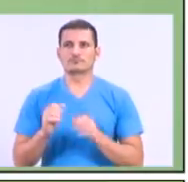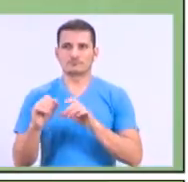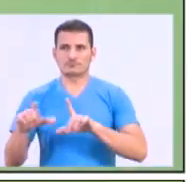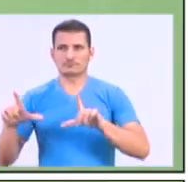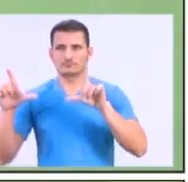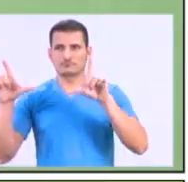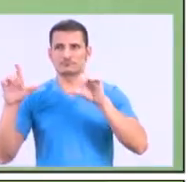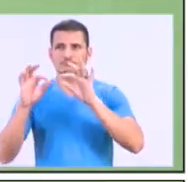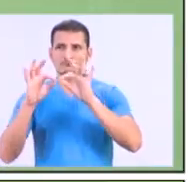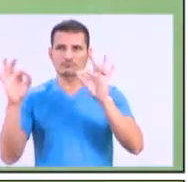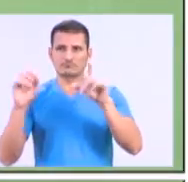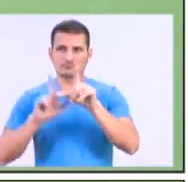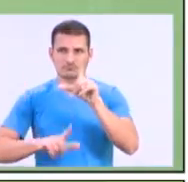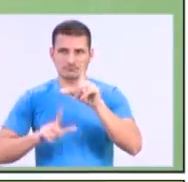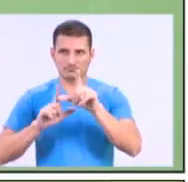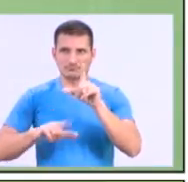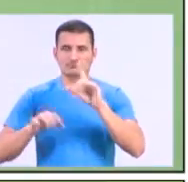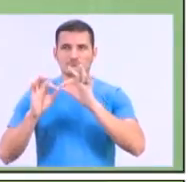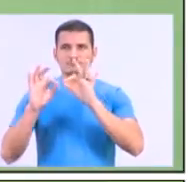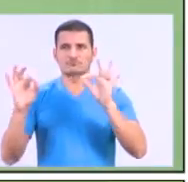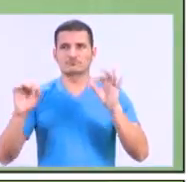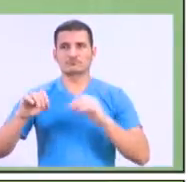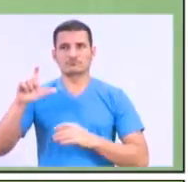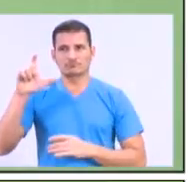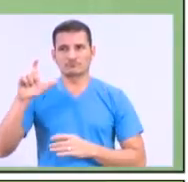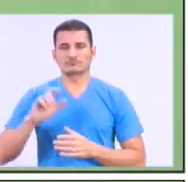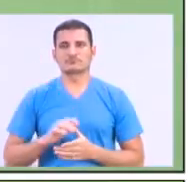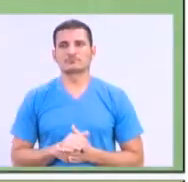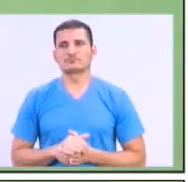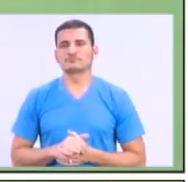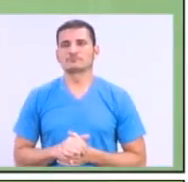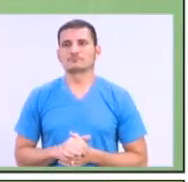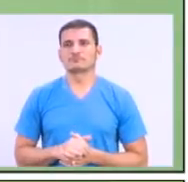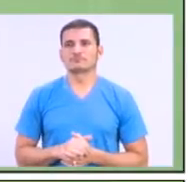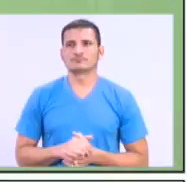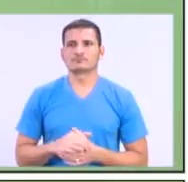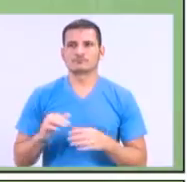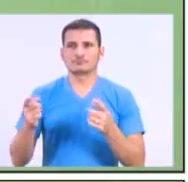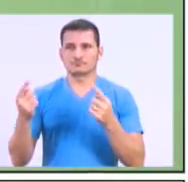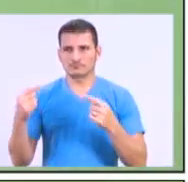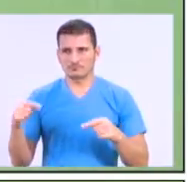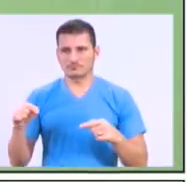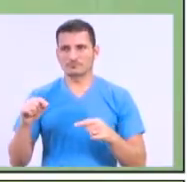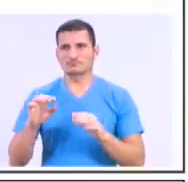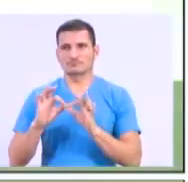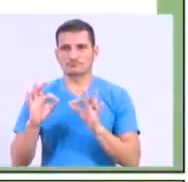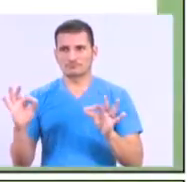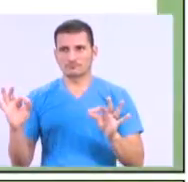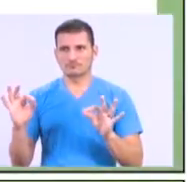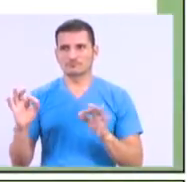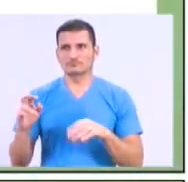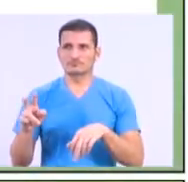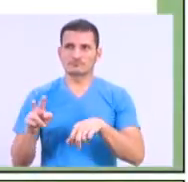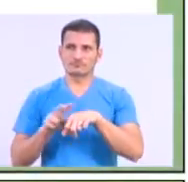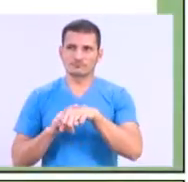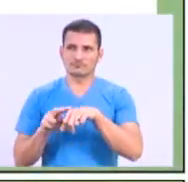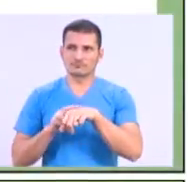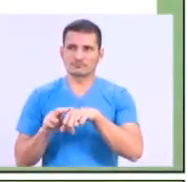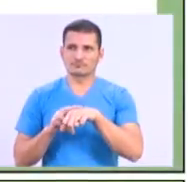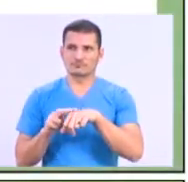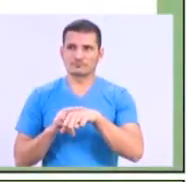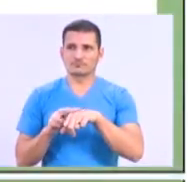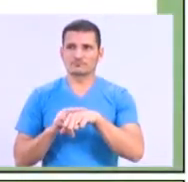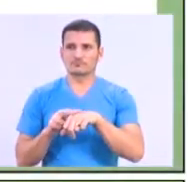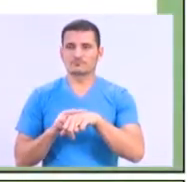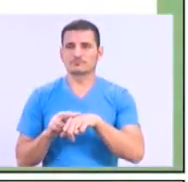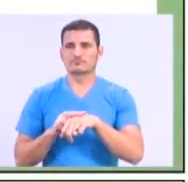com as letras maiores, certo? E nós temos aqui a mensagem em verde também, né? Que no nosso código, né,